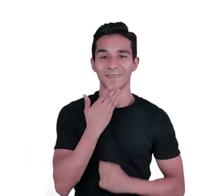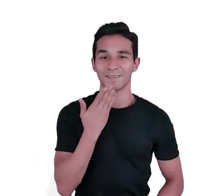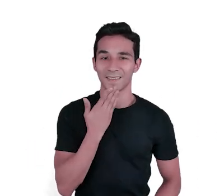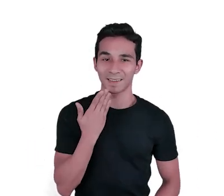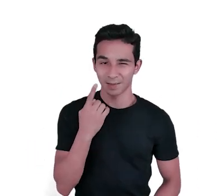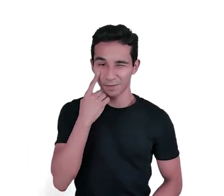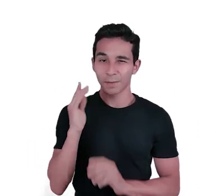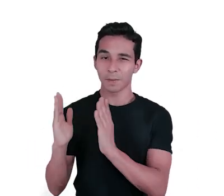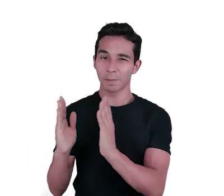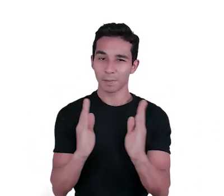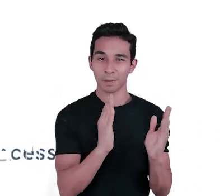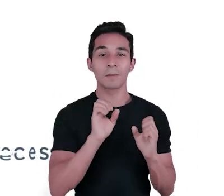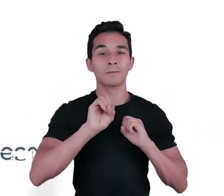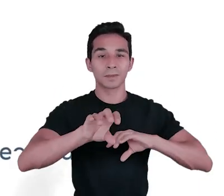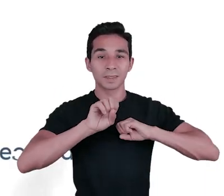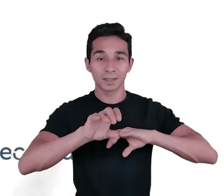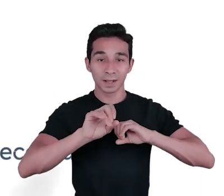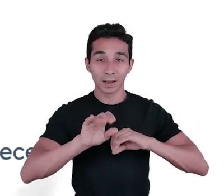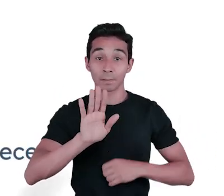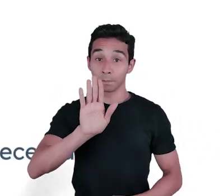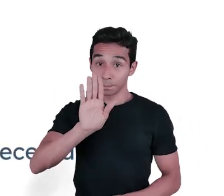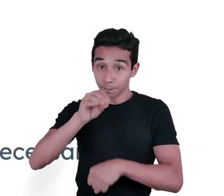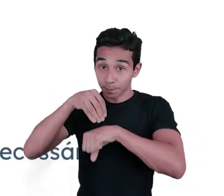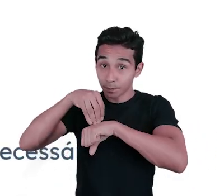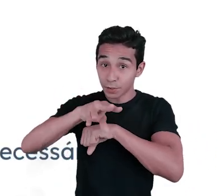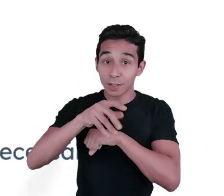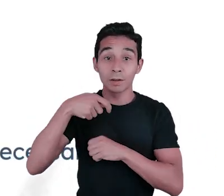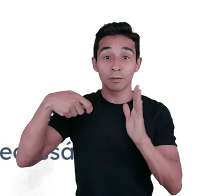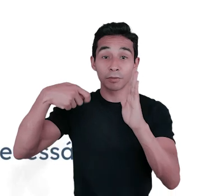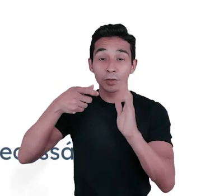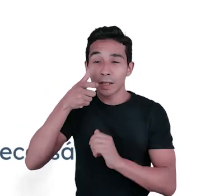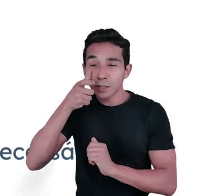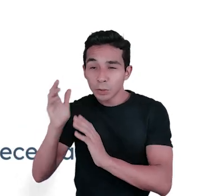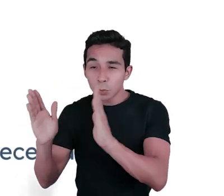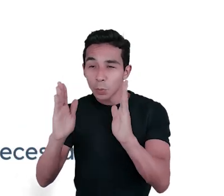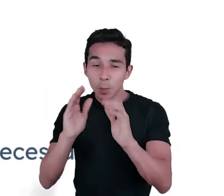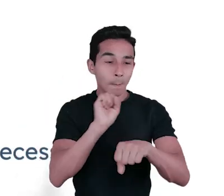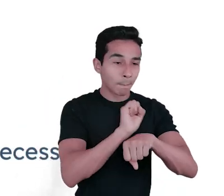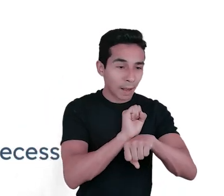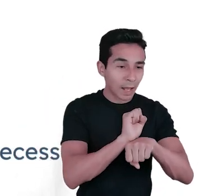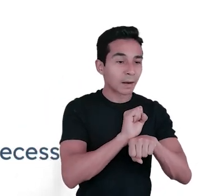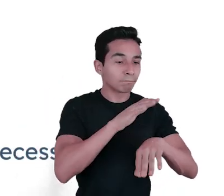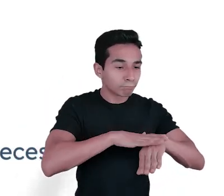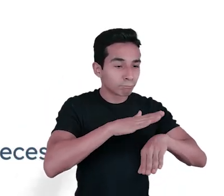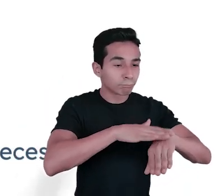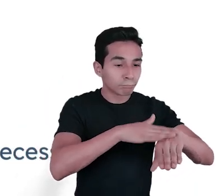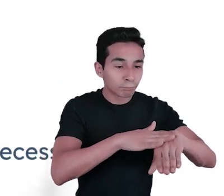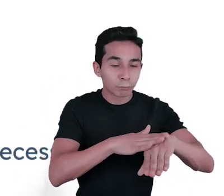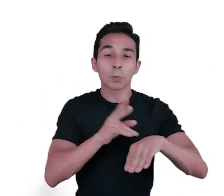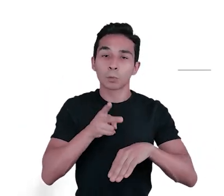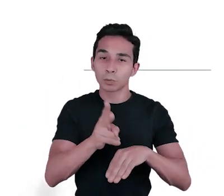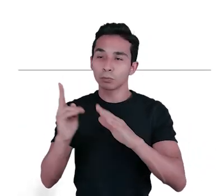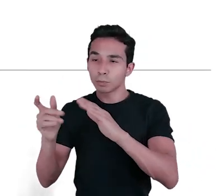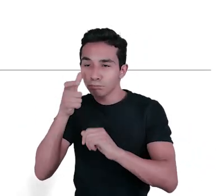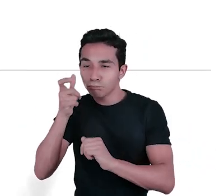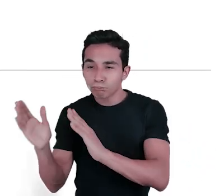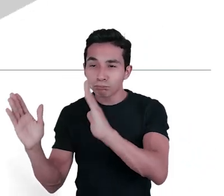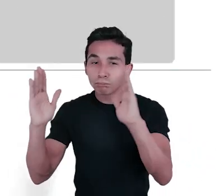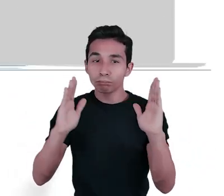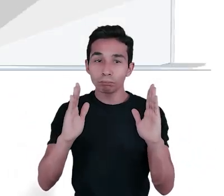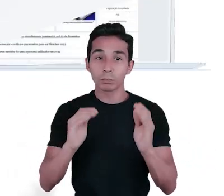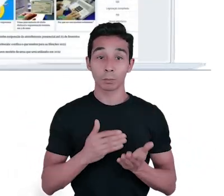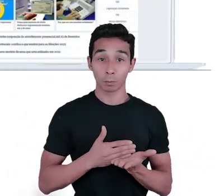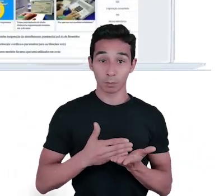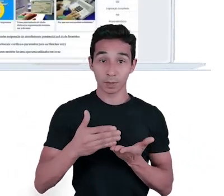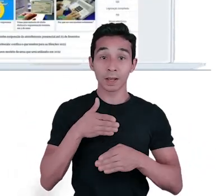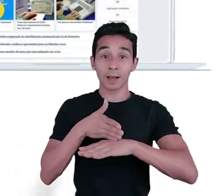atendimento online. Ah, e fica a dica, pause esse vídeo conforme for realizando as etapas. Para começar, entre em